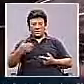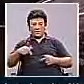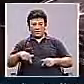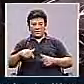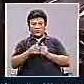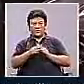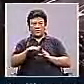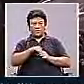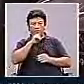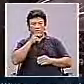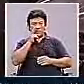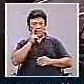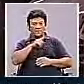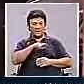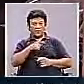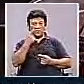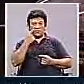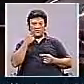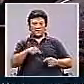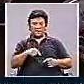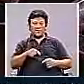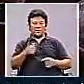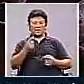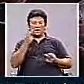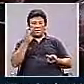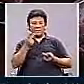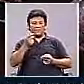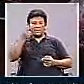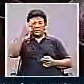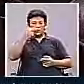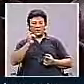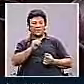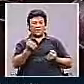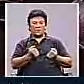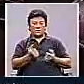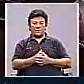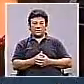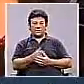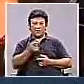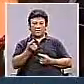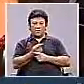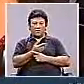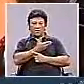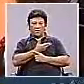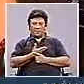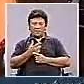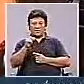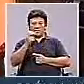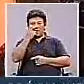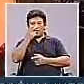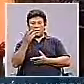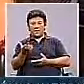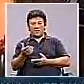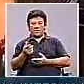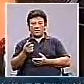participantes podem vir dar uma esfreitadela e conhecer aqui, ao vivo, a história destes automóveis. São relíquias e curiosidades,